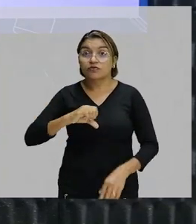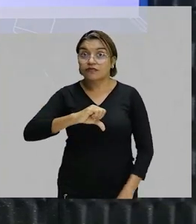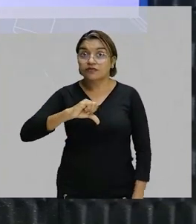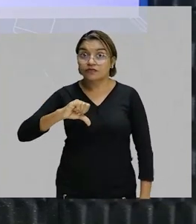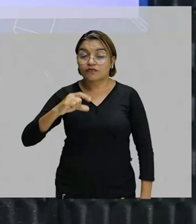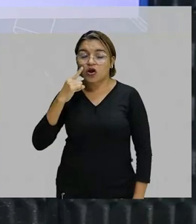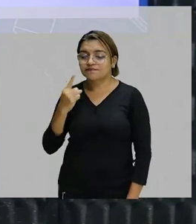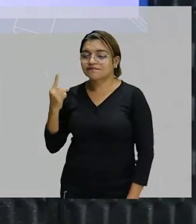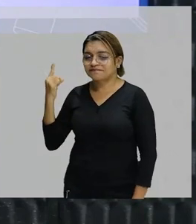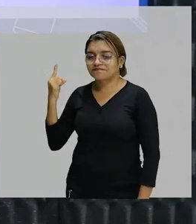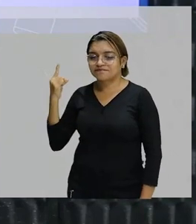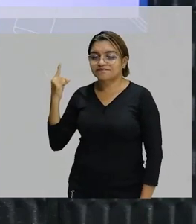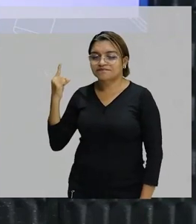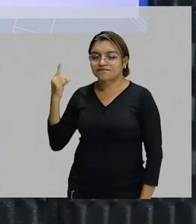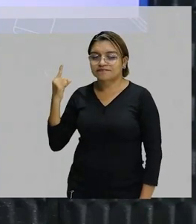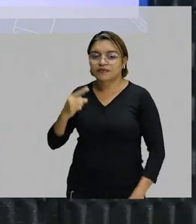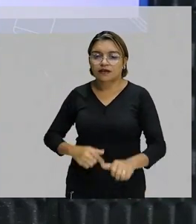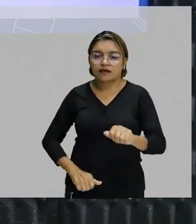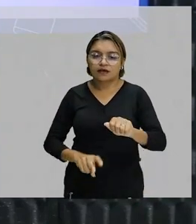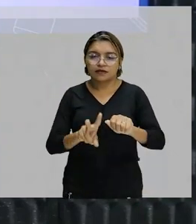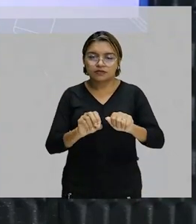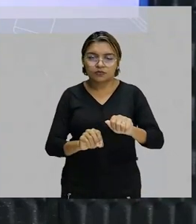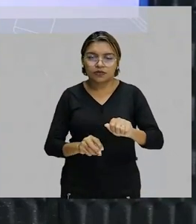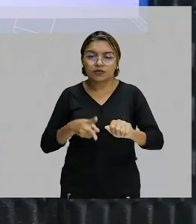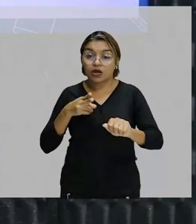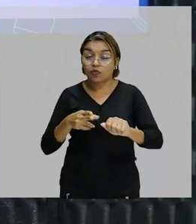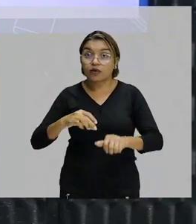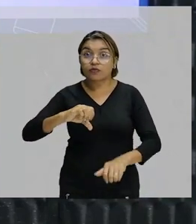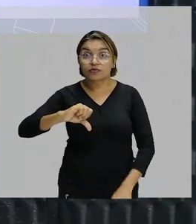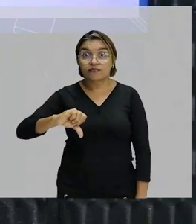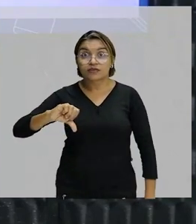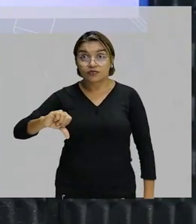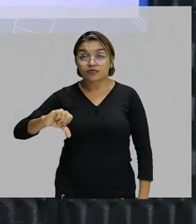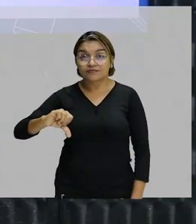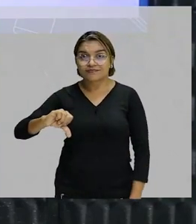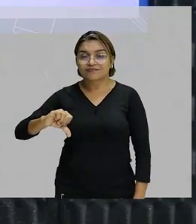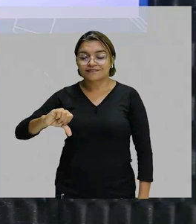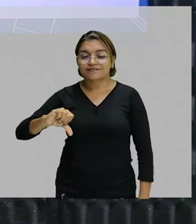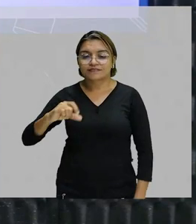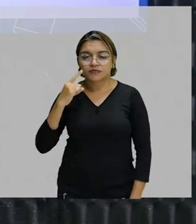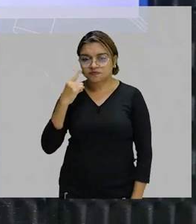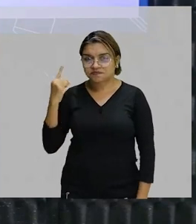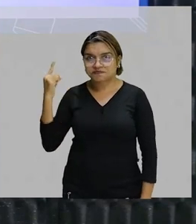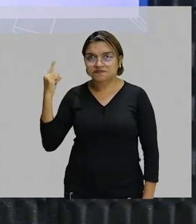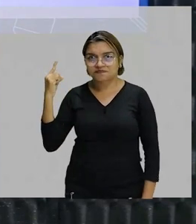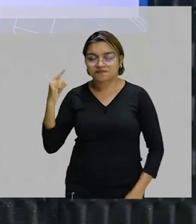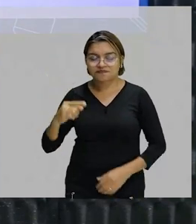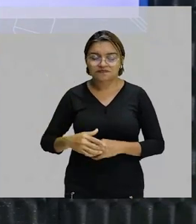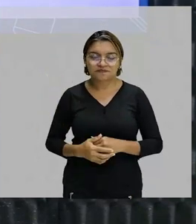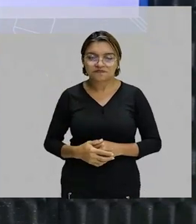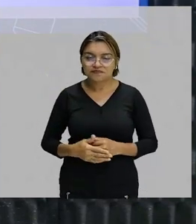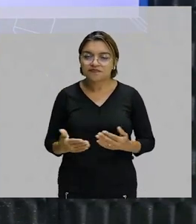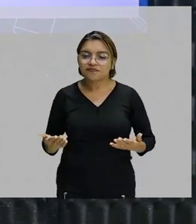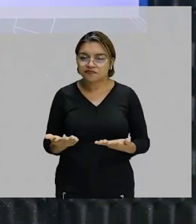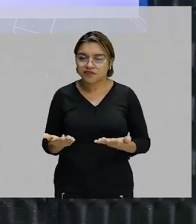seja o quo termo dessa sequência de números ímpares corresponde ao 99